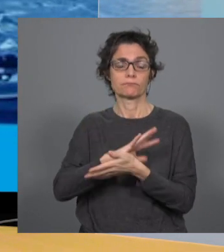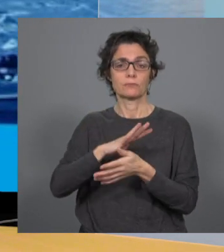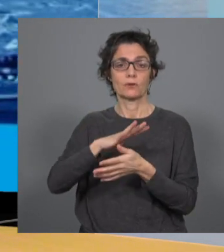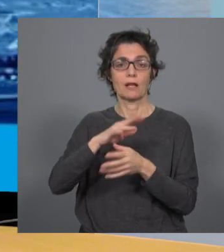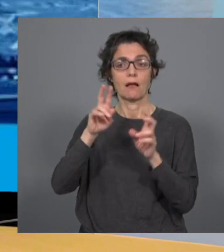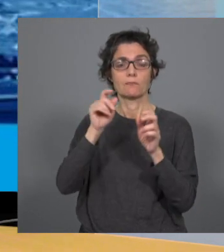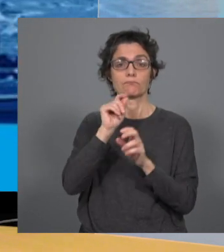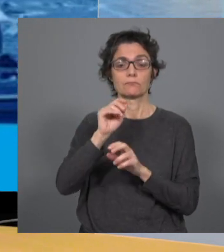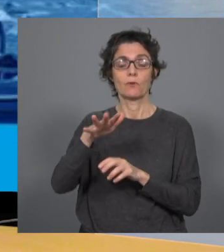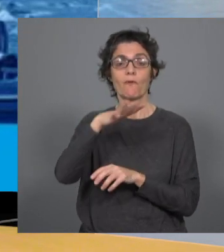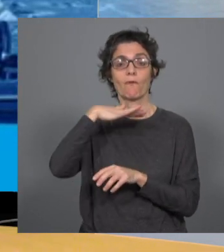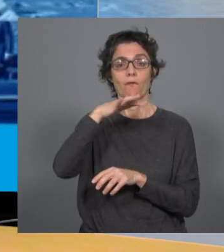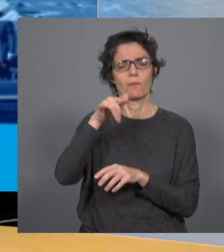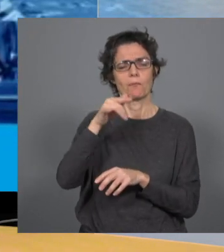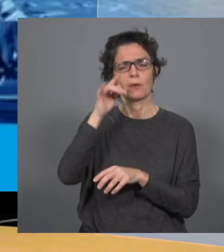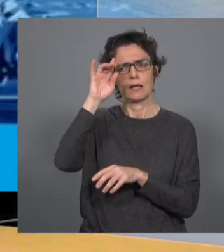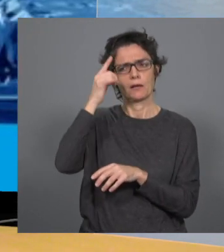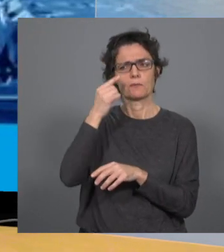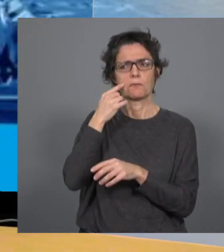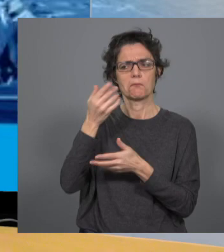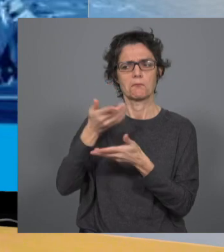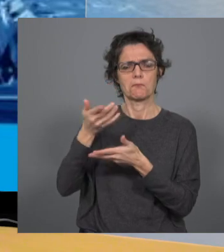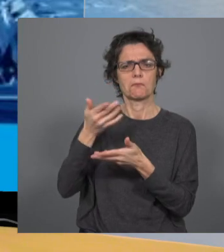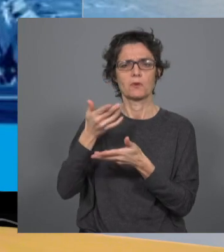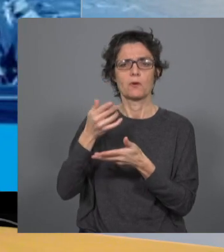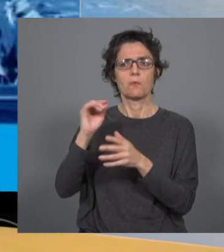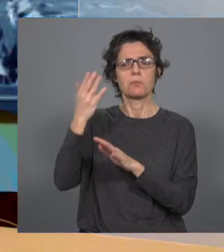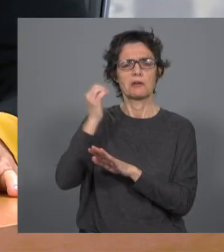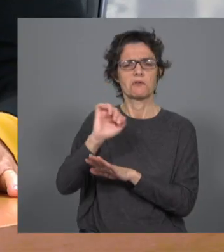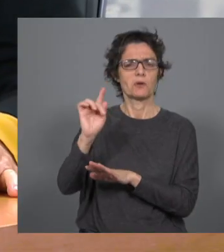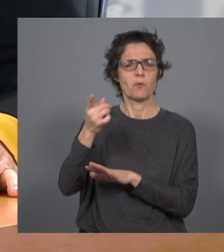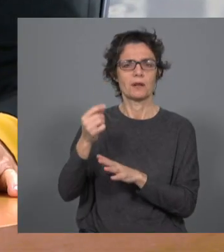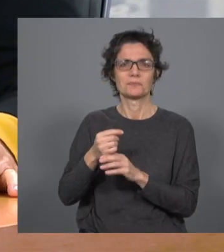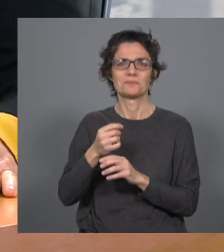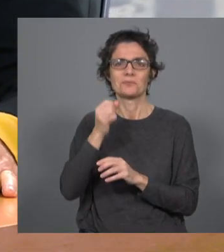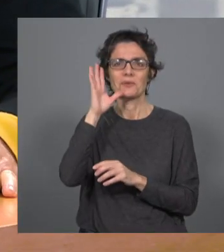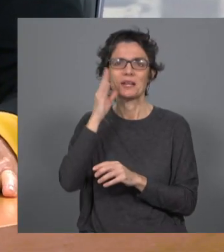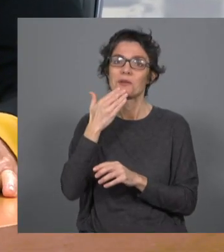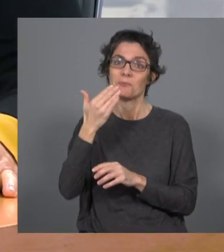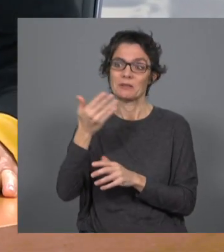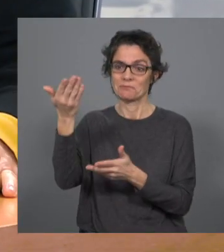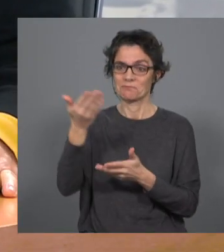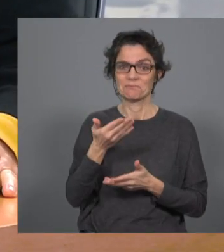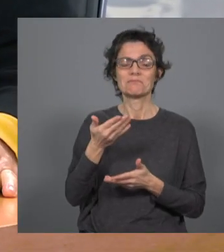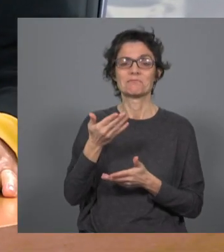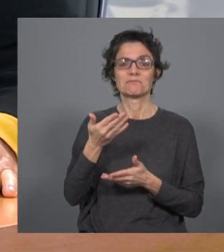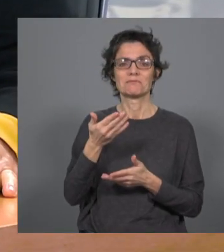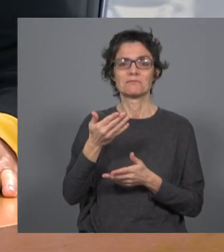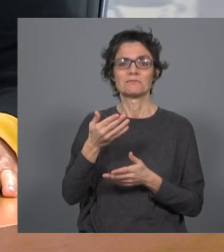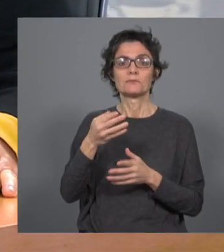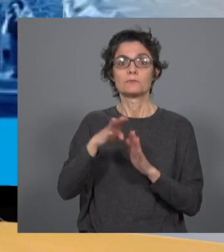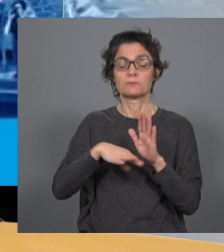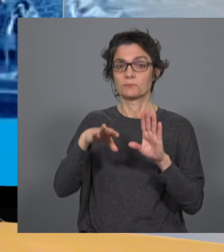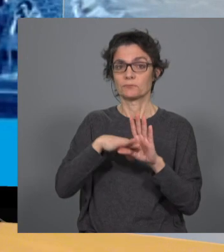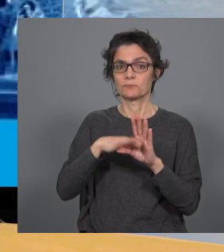prioridades deste momento do Instituto Secular das Cooperadoras da Família. Boa tarde, obrigado por estar entre nós. Antes de